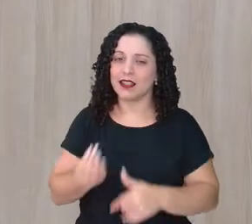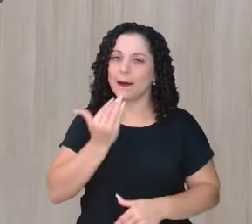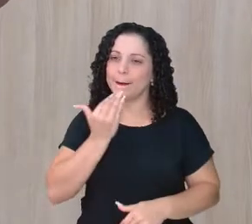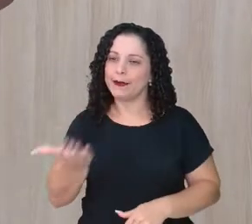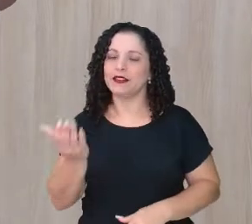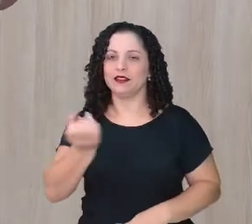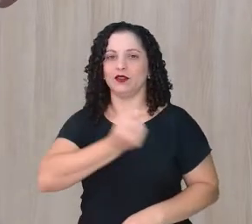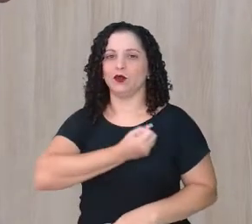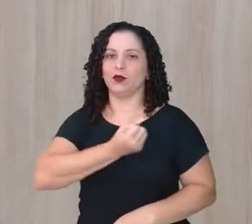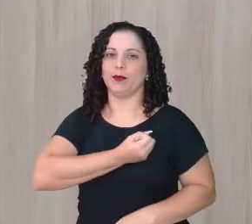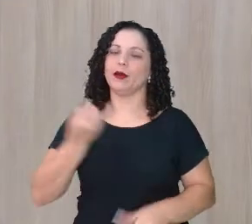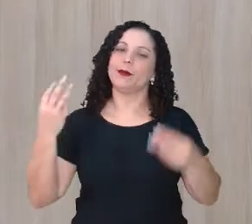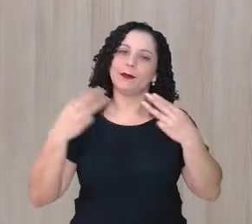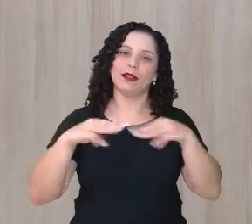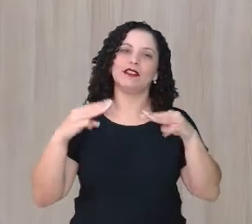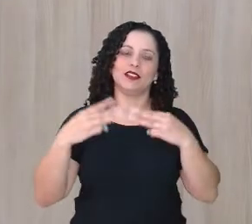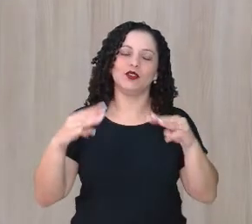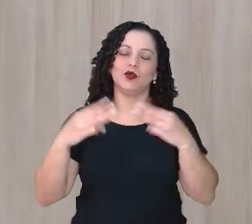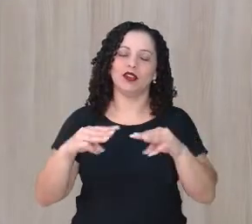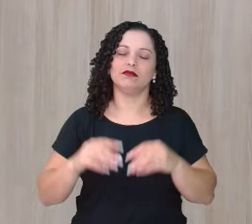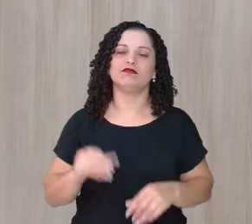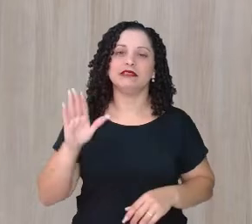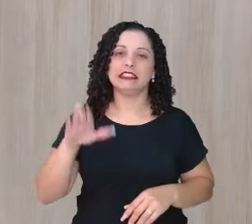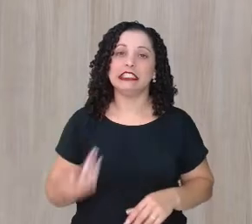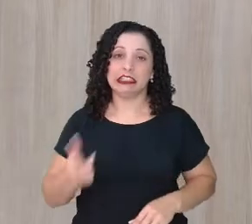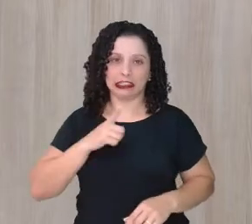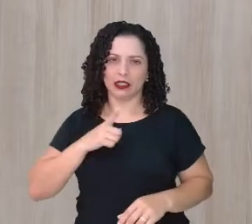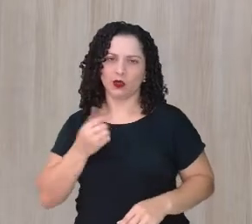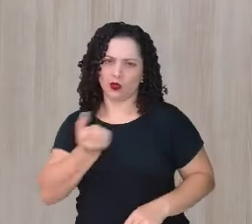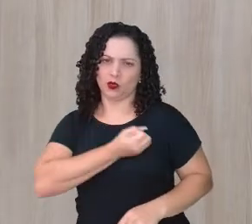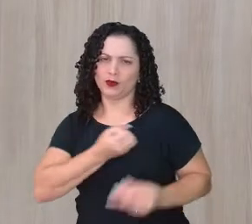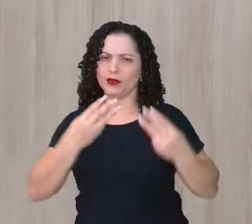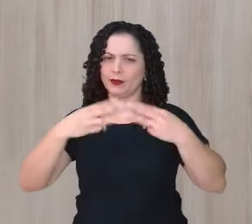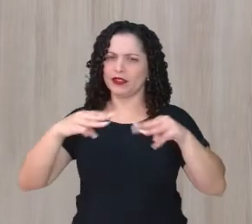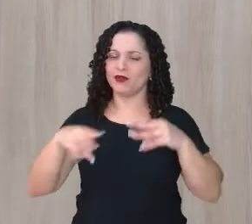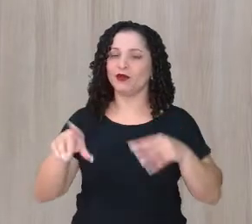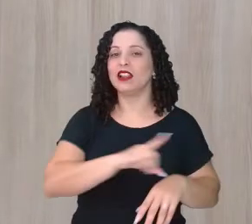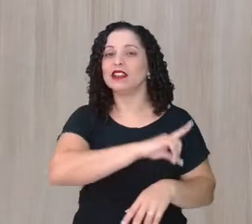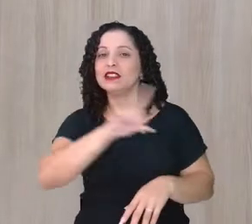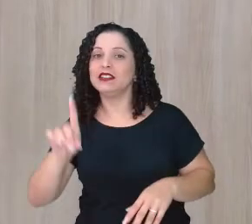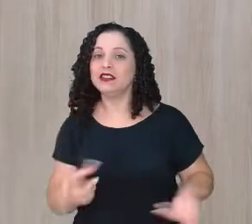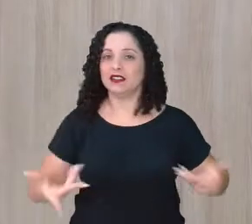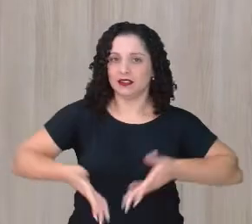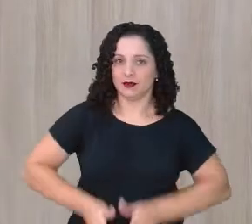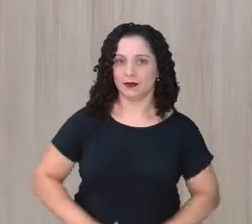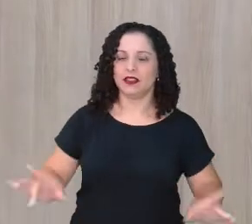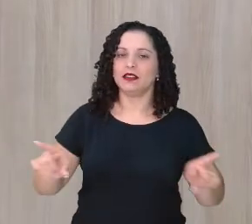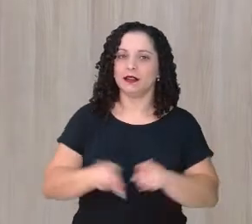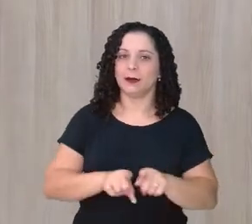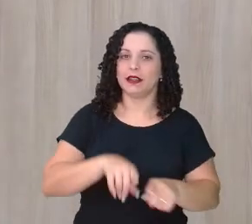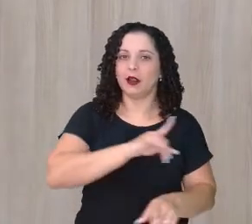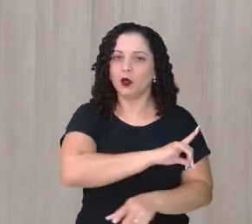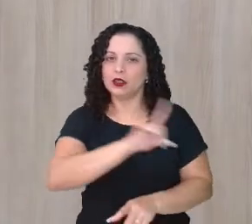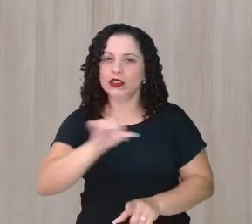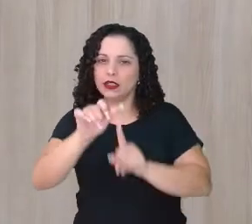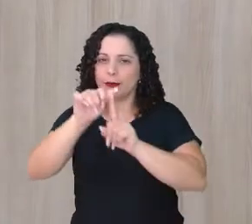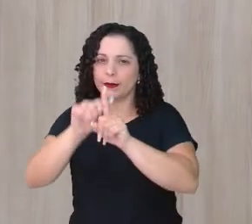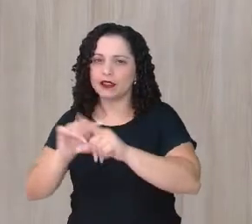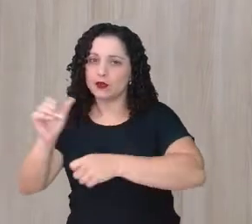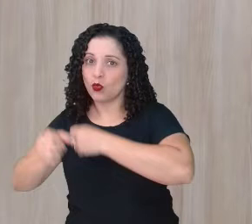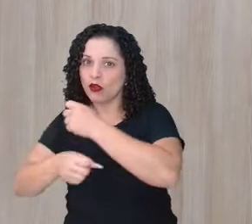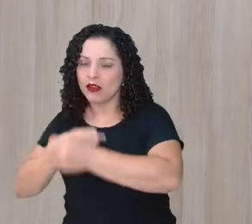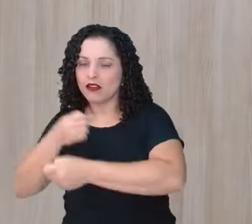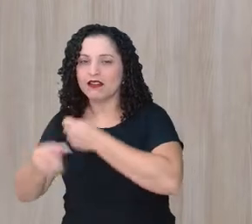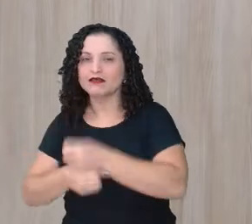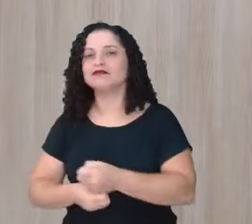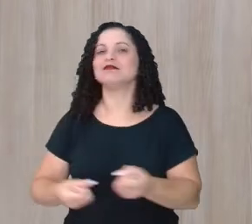da matrícula. Com o número da matrícula e a data de nascimento de vocês, dia, mês e ano,